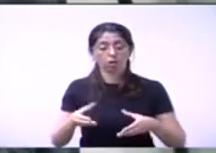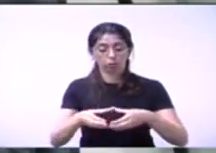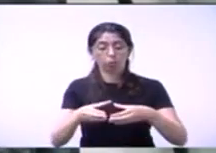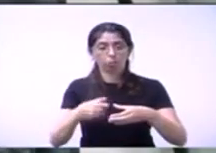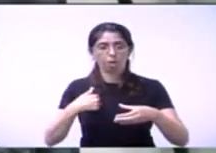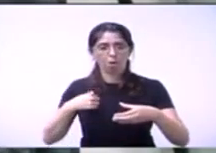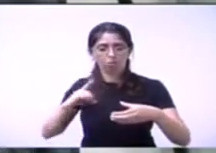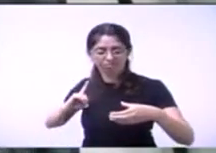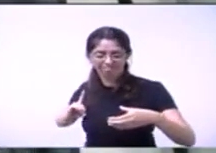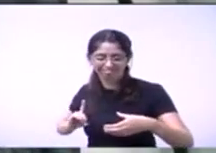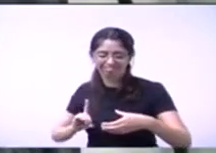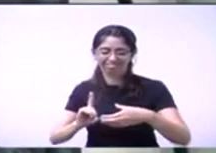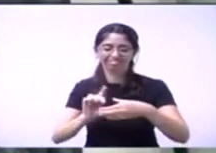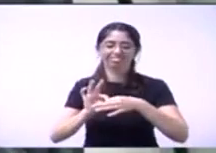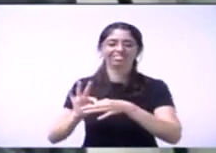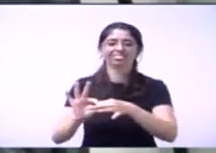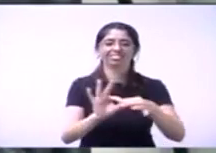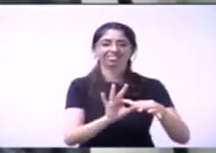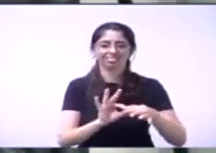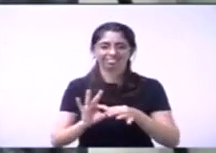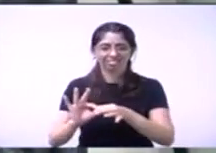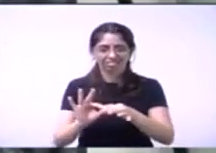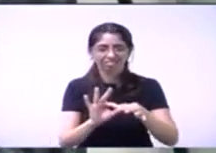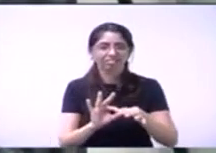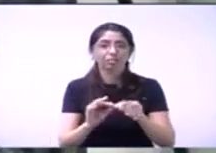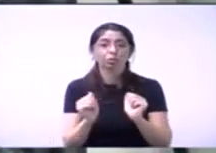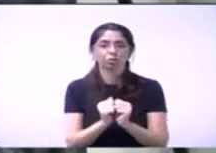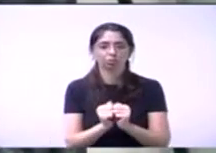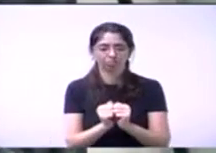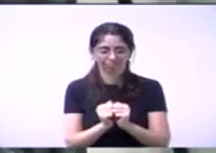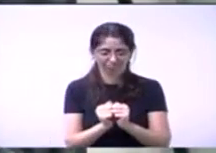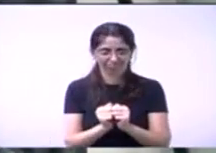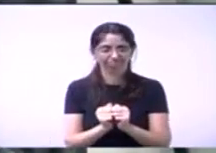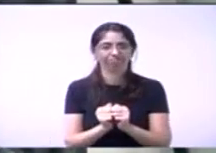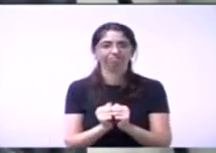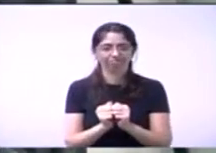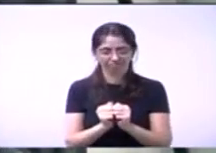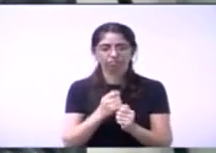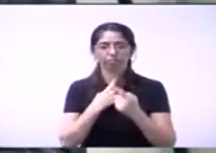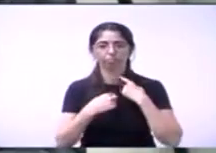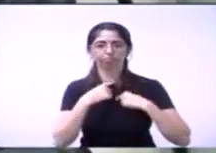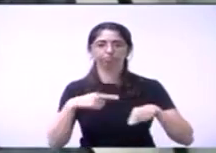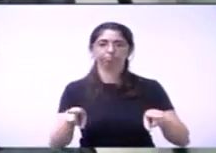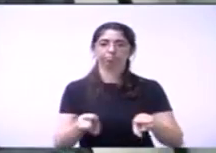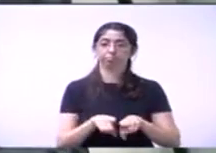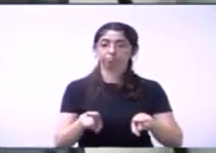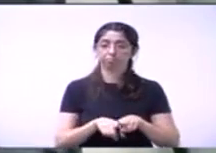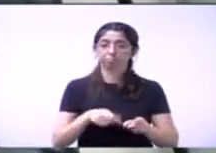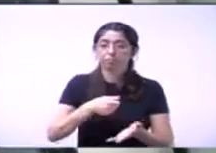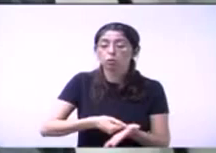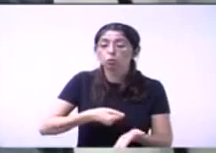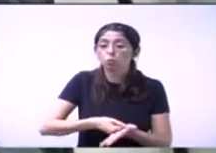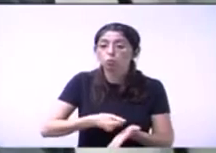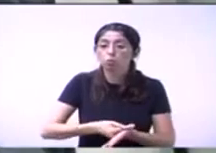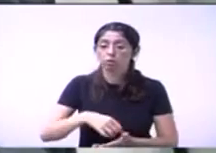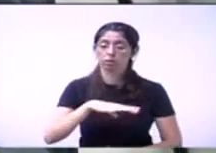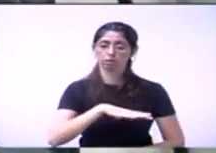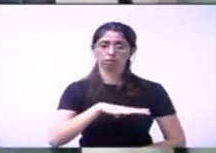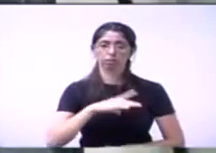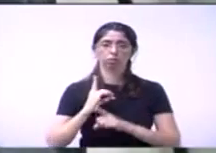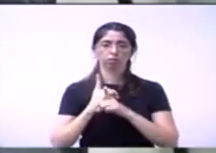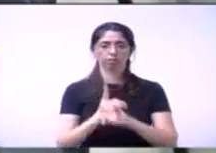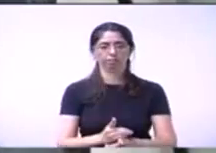minha vontade de fazer diferença para a nossa cidade e a minha maneira de pensar à disposição do